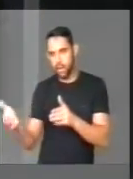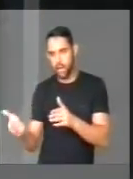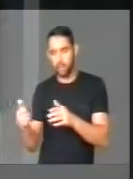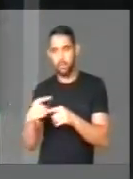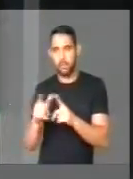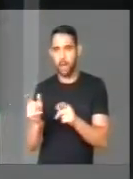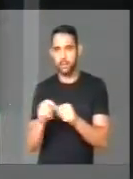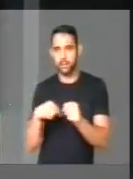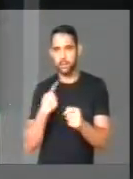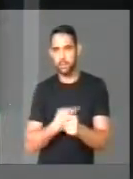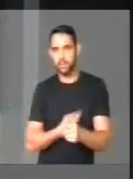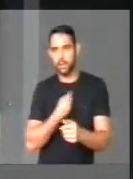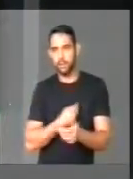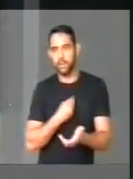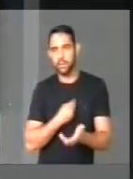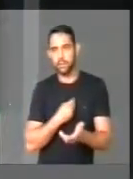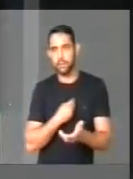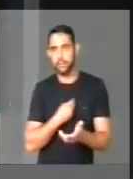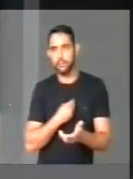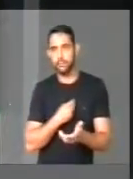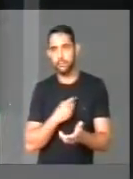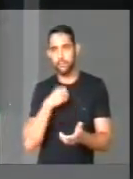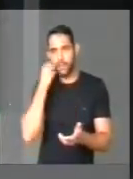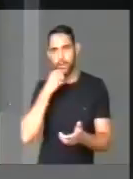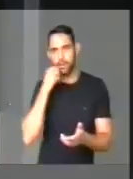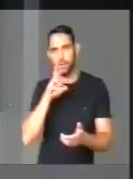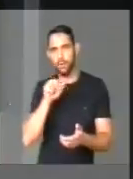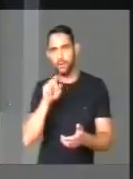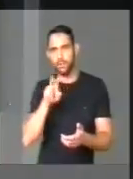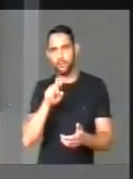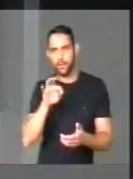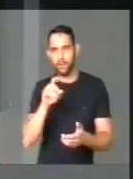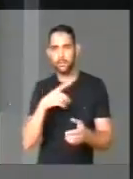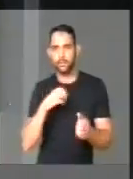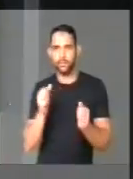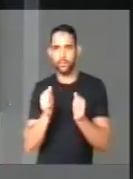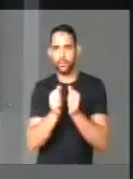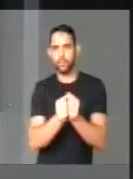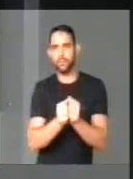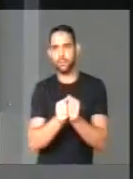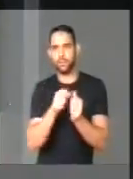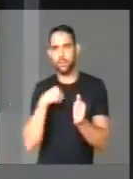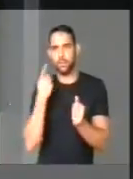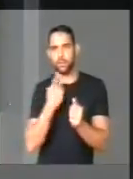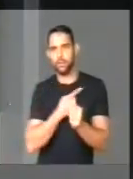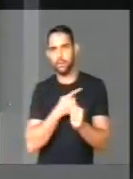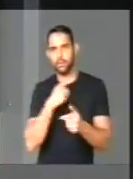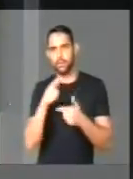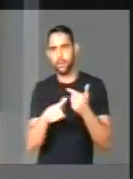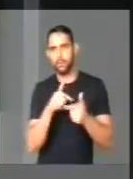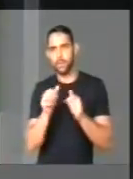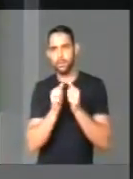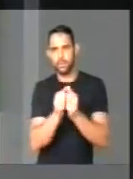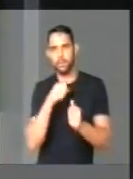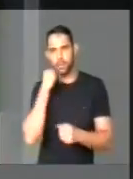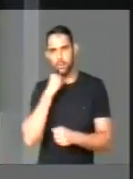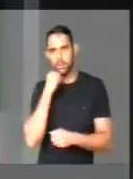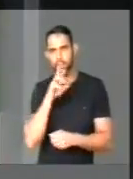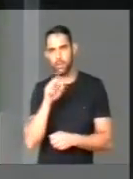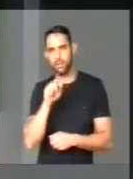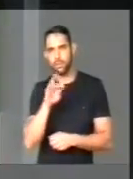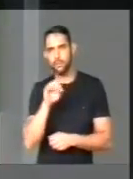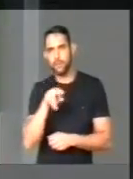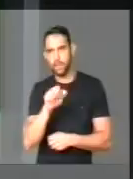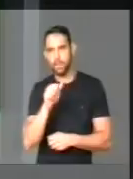nós, através de uma ação da senadora Rose de Freitas, juntando a nossa ação junto com a senadora Rose de